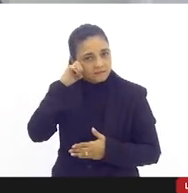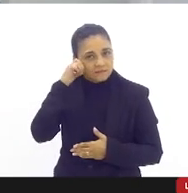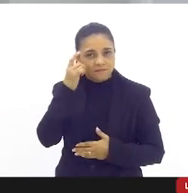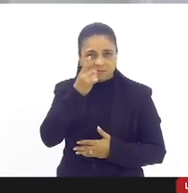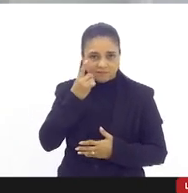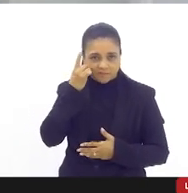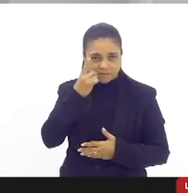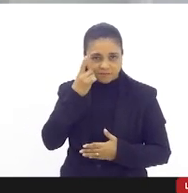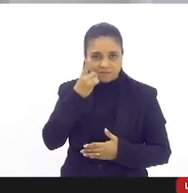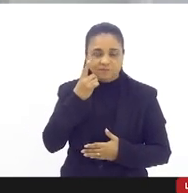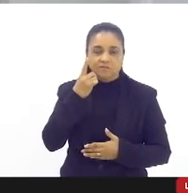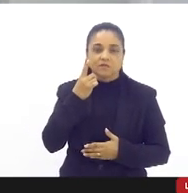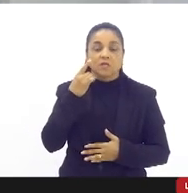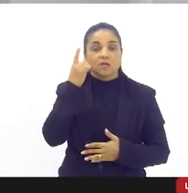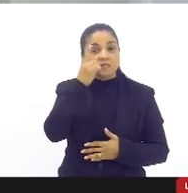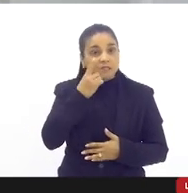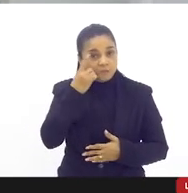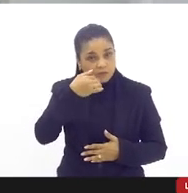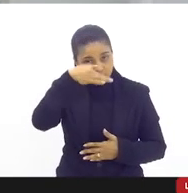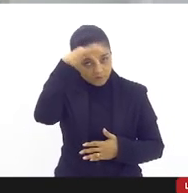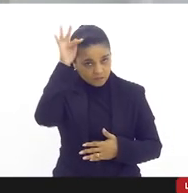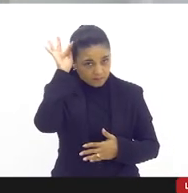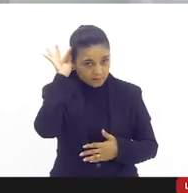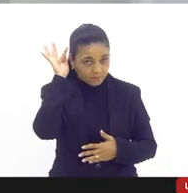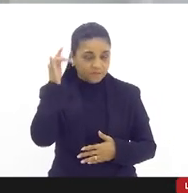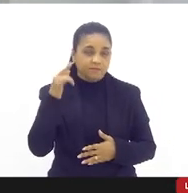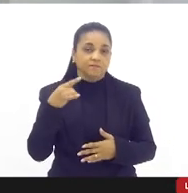excelentíssimo Deputado Flávio